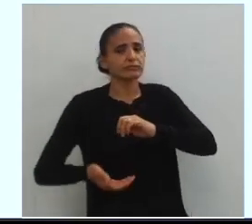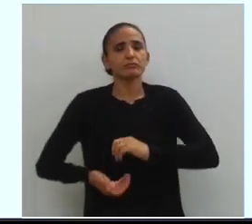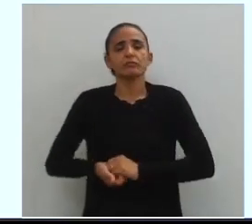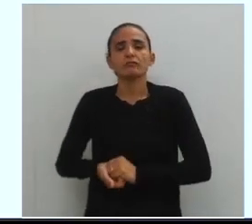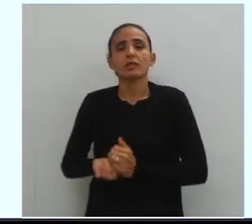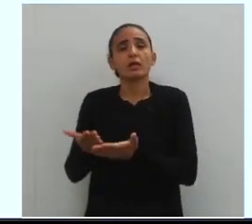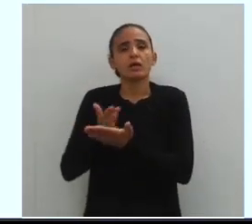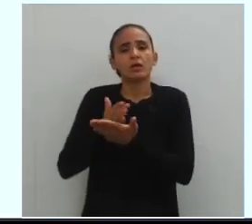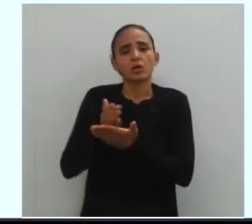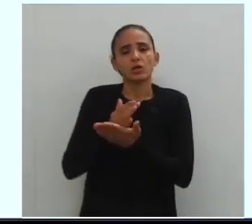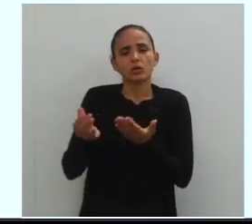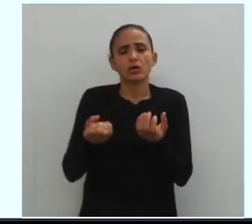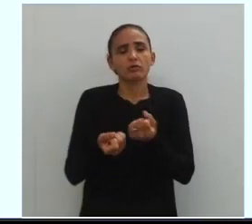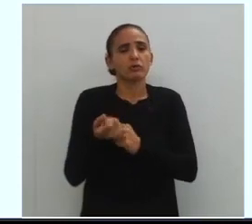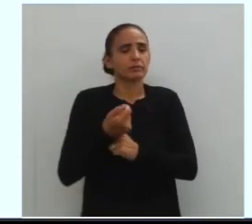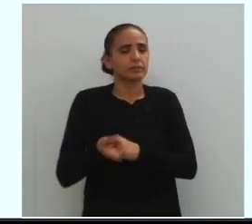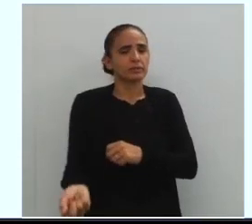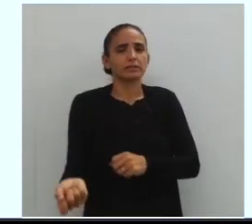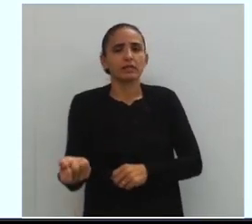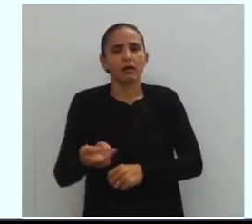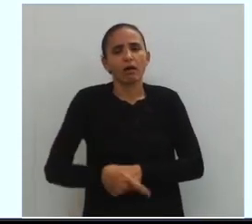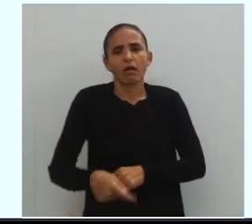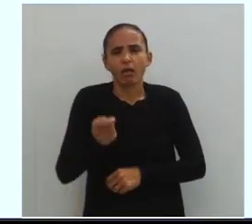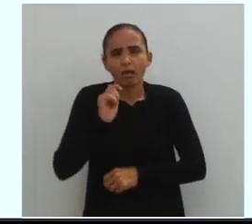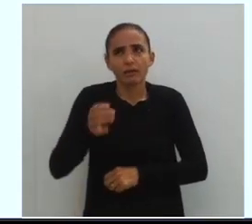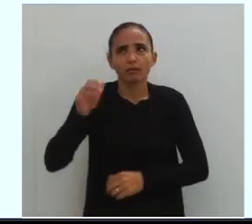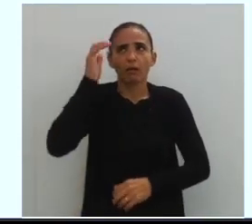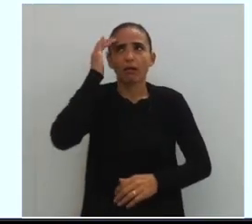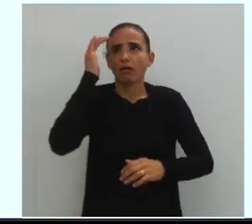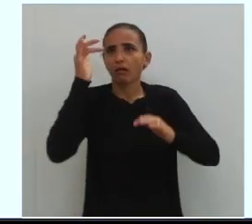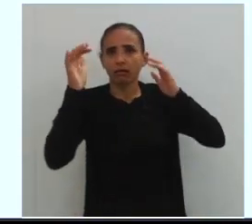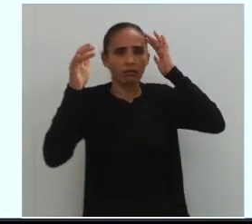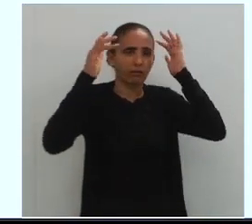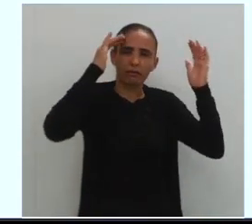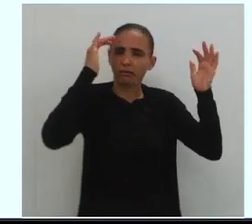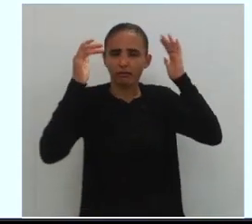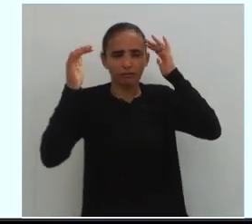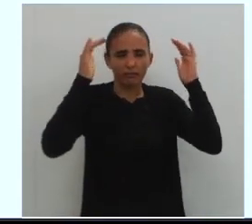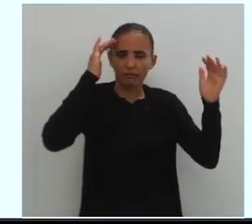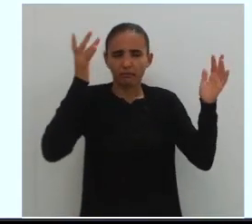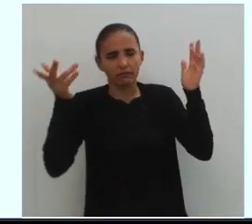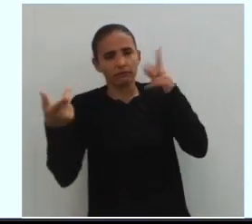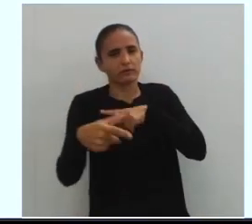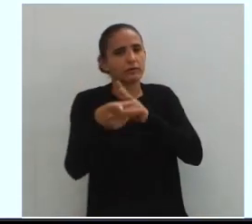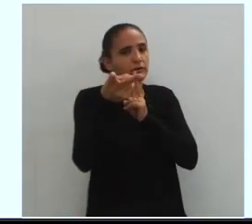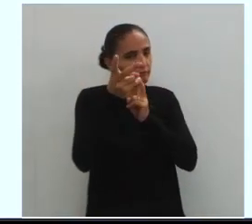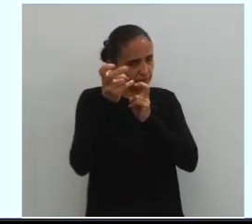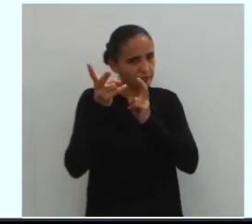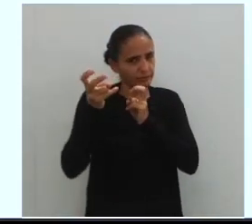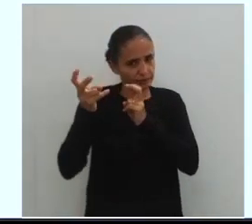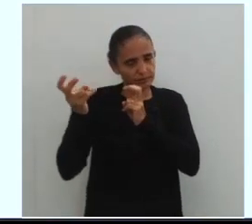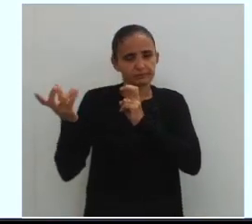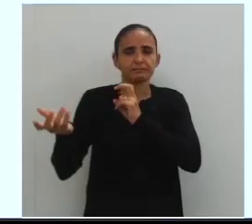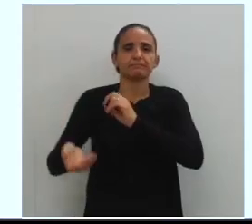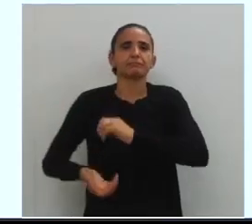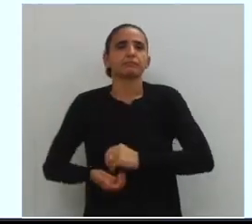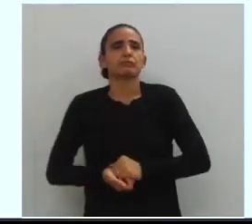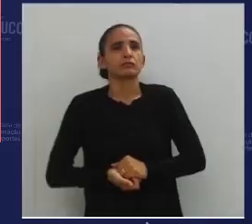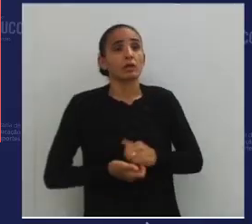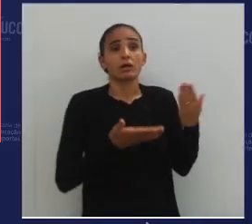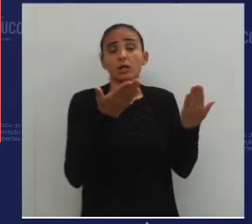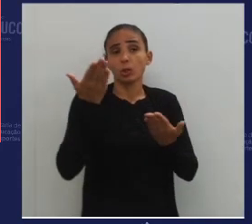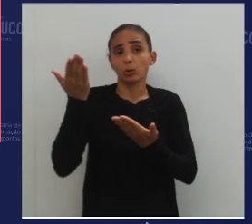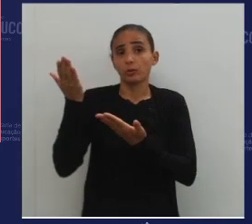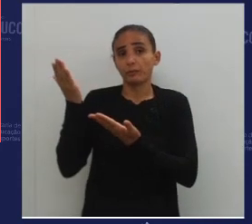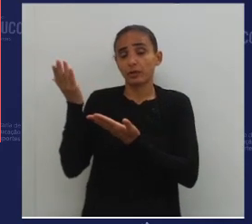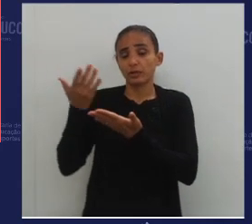sobre drogas que são alucinógenas. Bora lá para a telinha de novo para a gente observar essas drogas que são